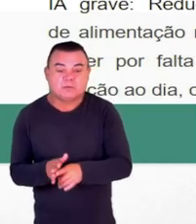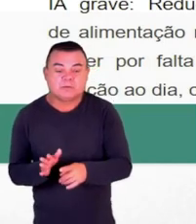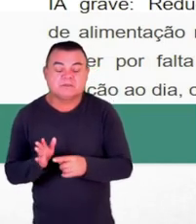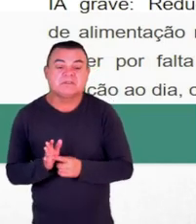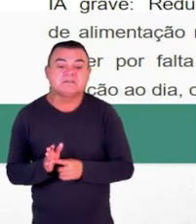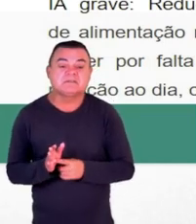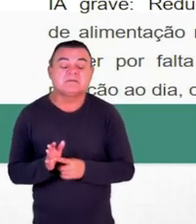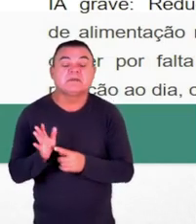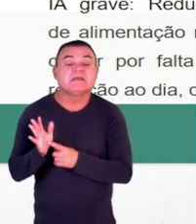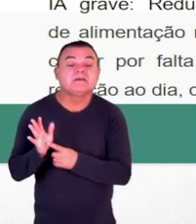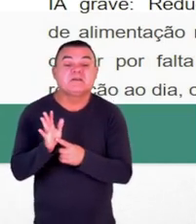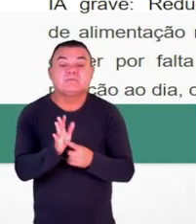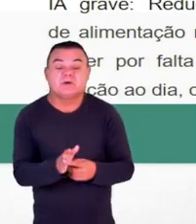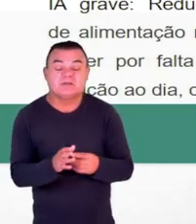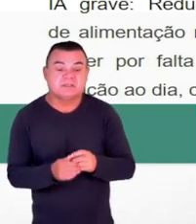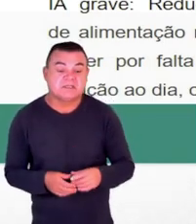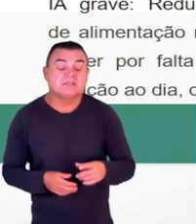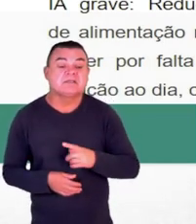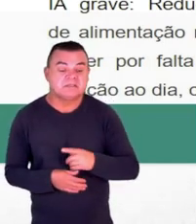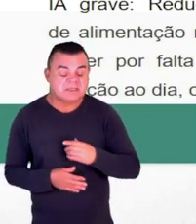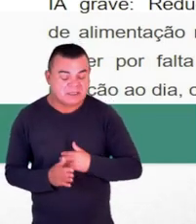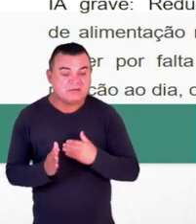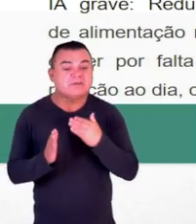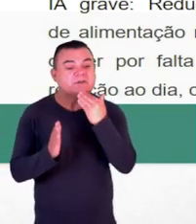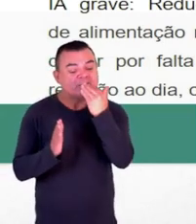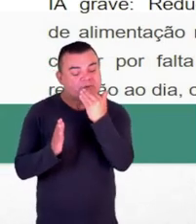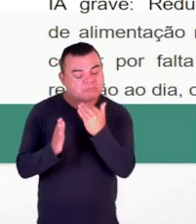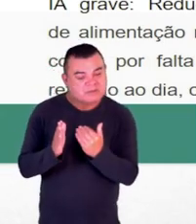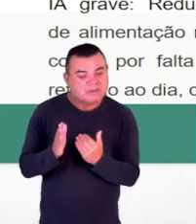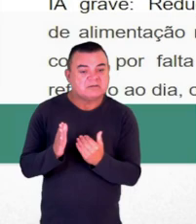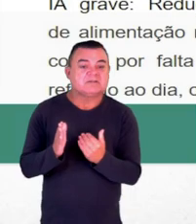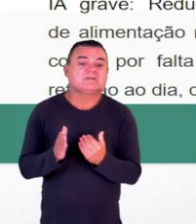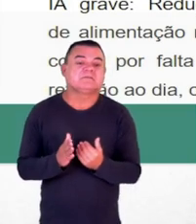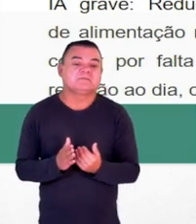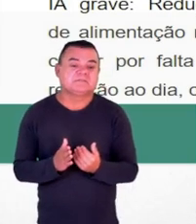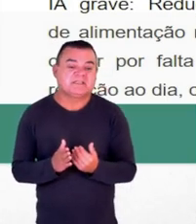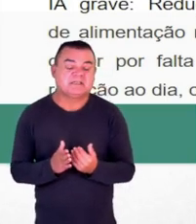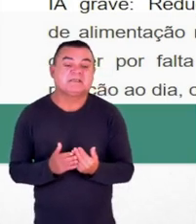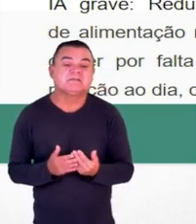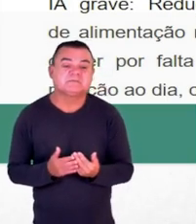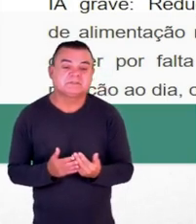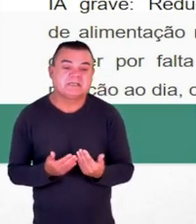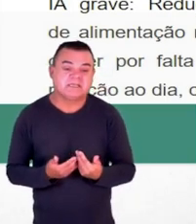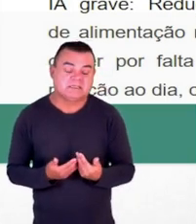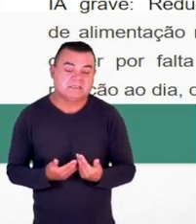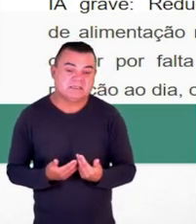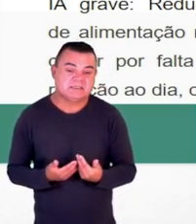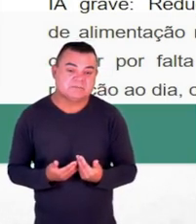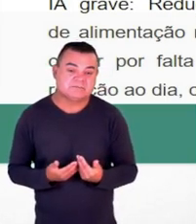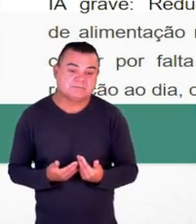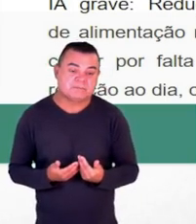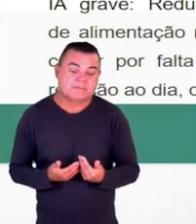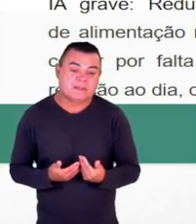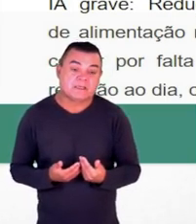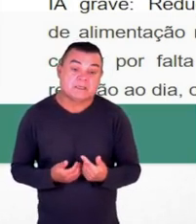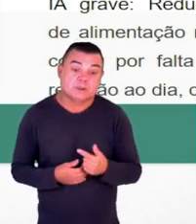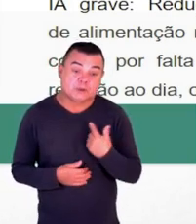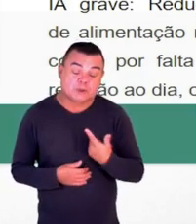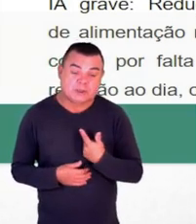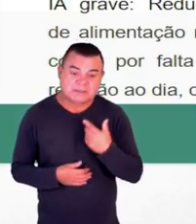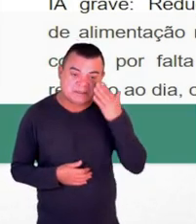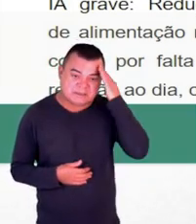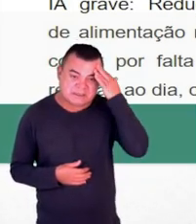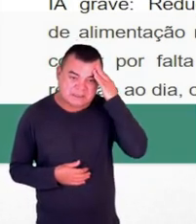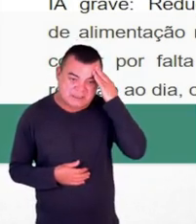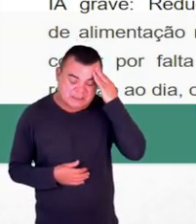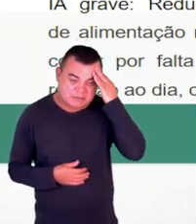alimentos ou uma ruptura nos padrões de alimentação resultante da falta de alimentos né isso a gente entende que é o o sentido que